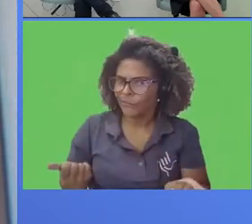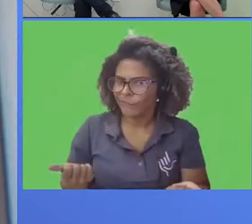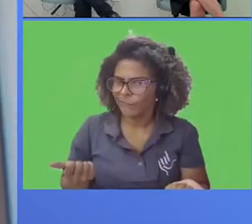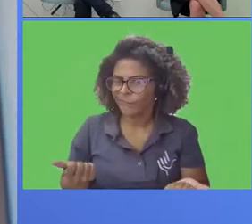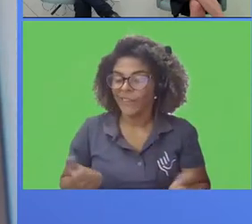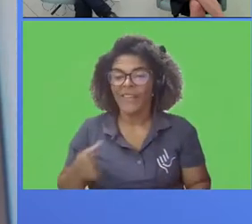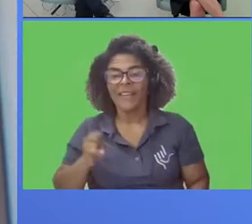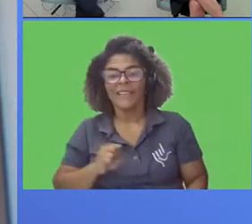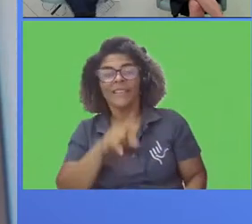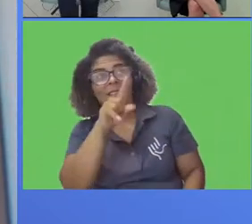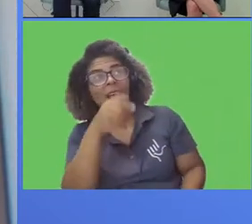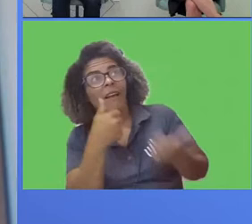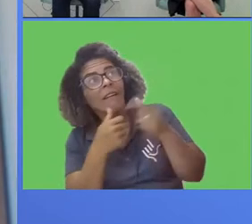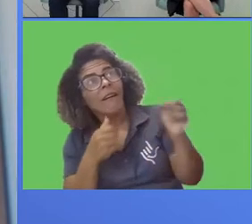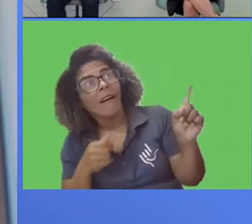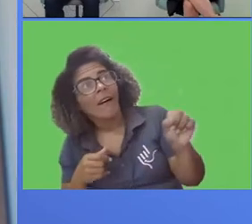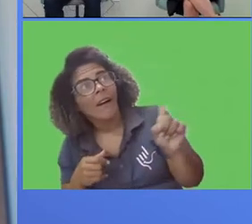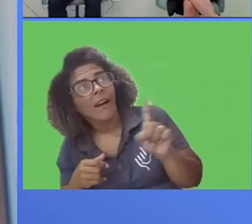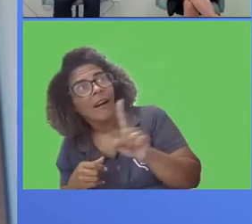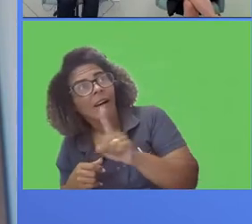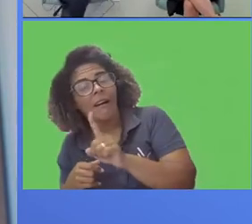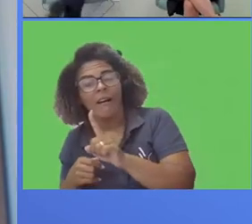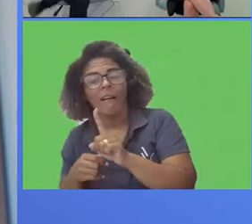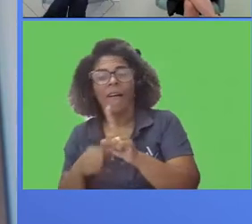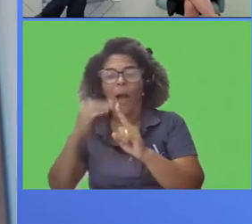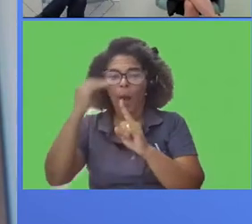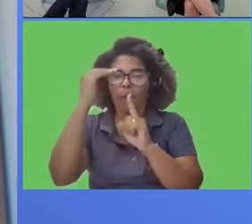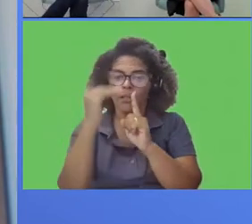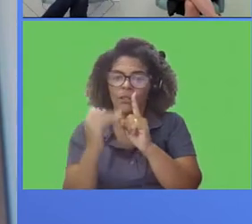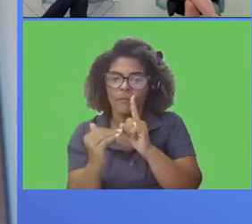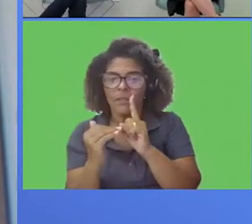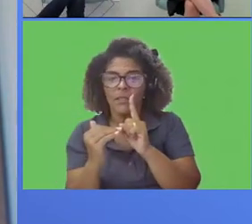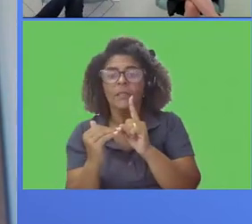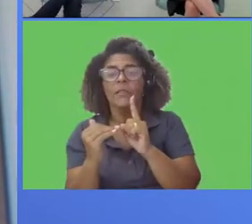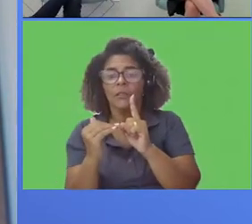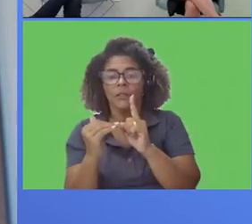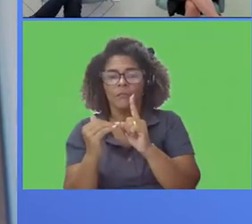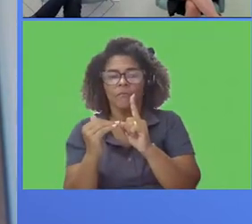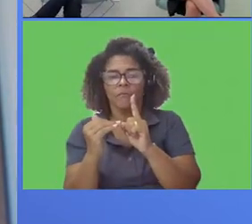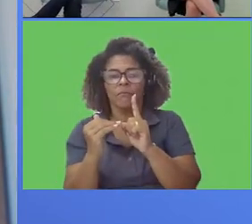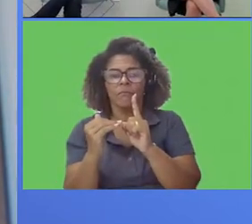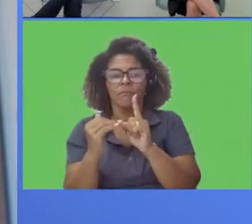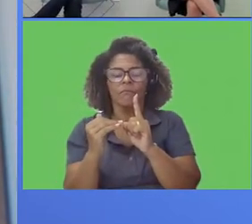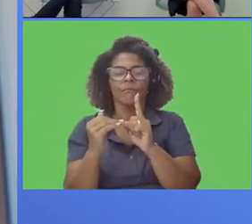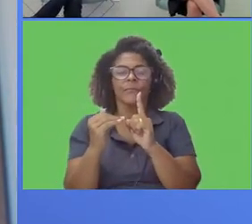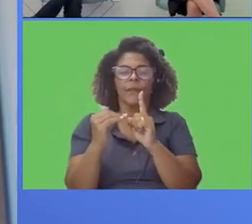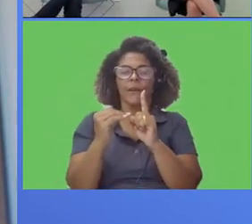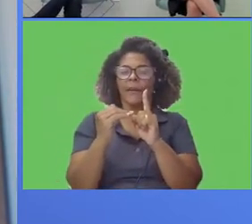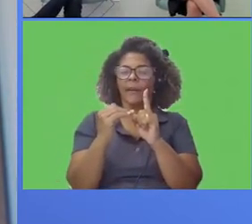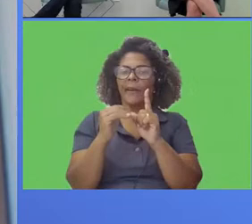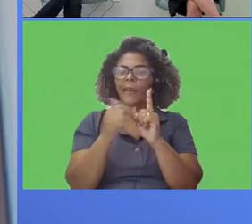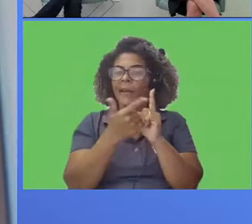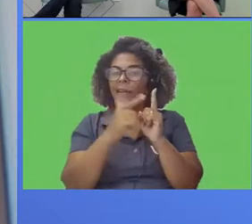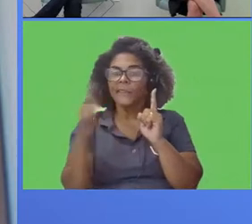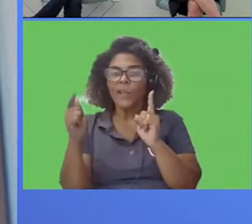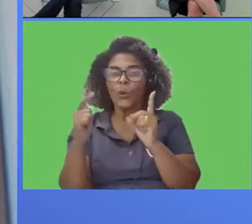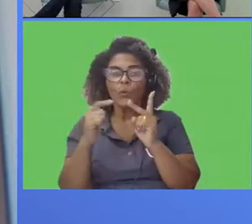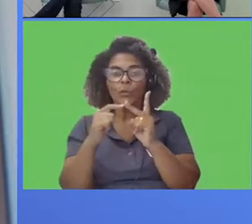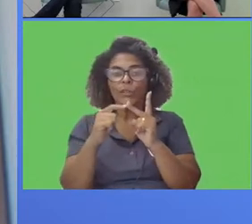ônibus com ali o rebaixamento, né, do piso, não tem